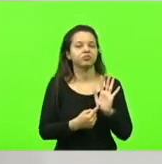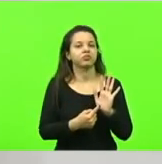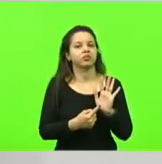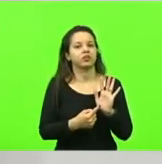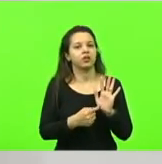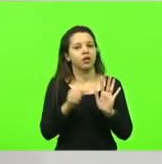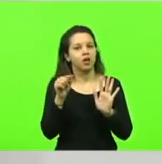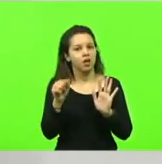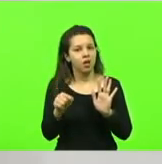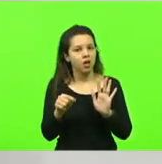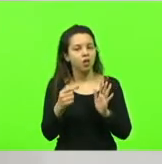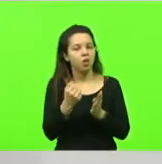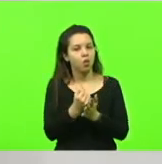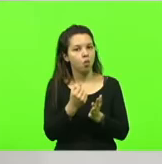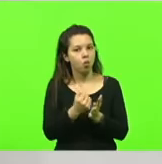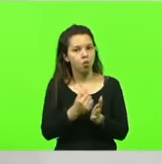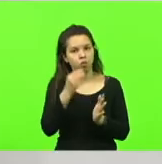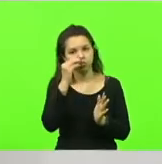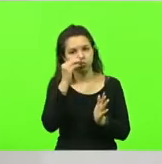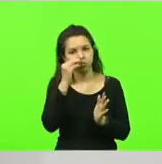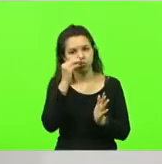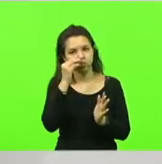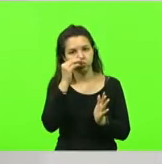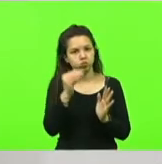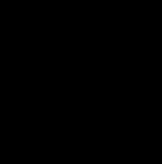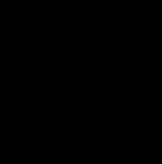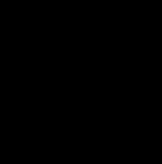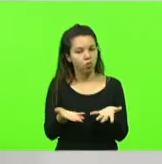da empresa que hoje presta serviço ao Estado